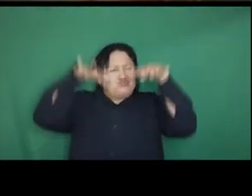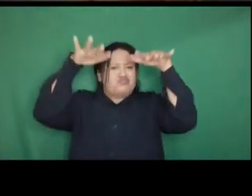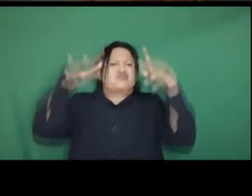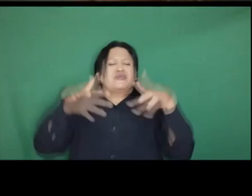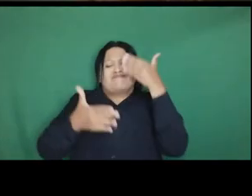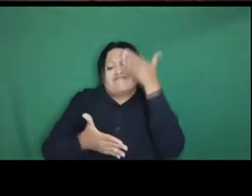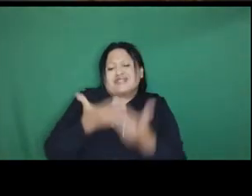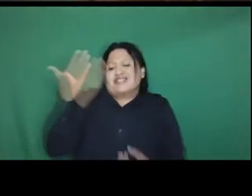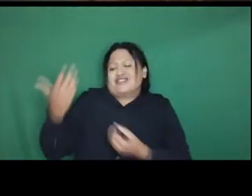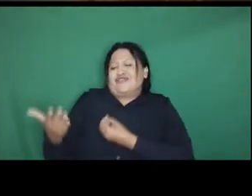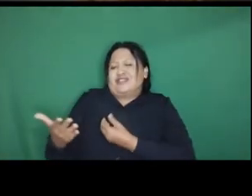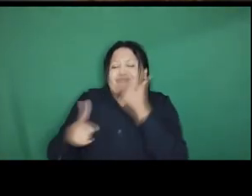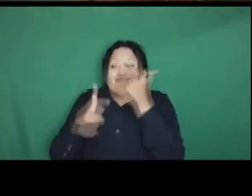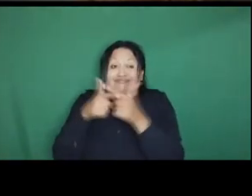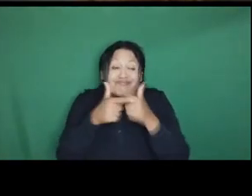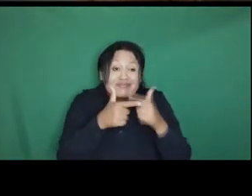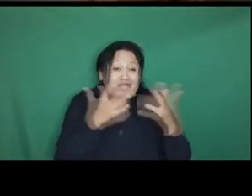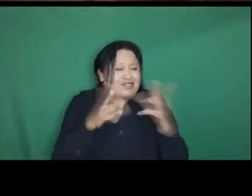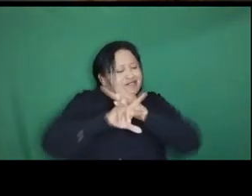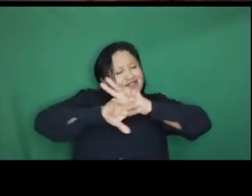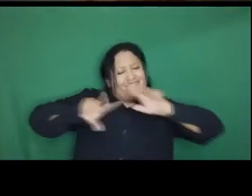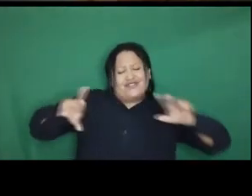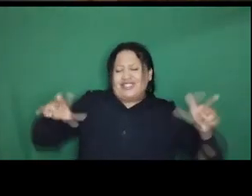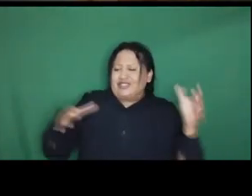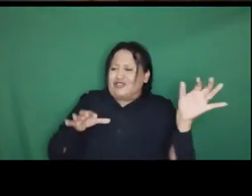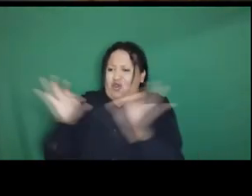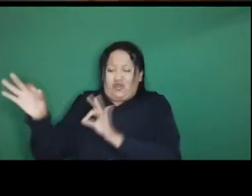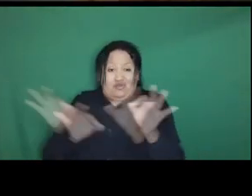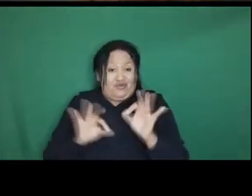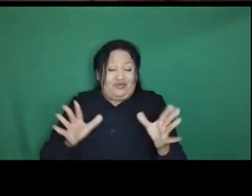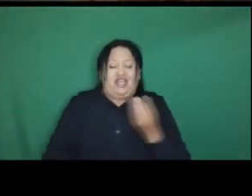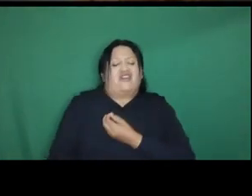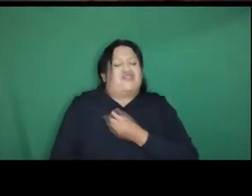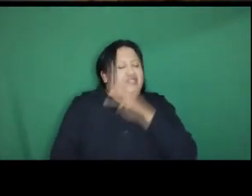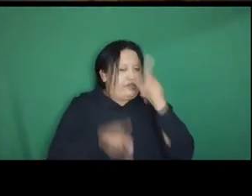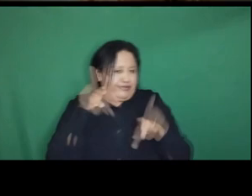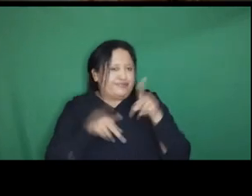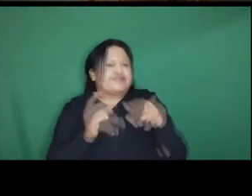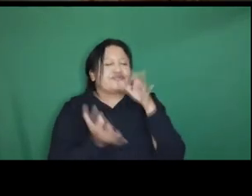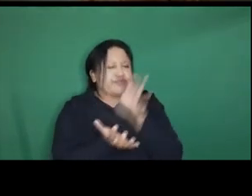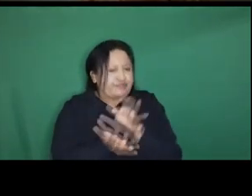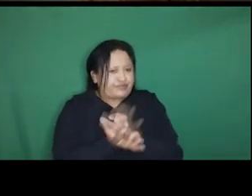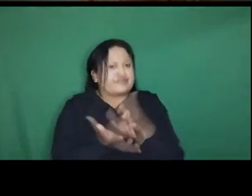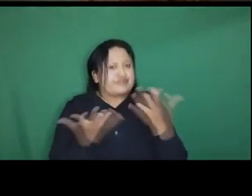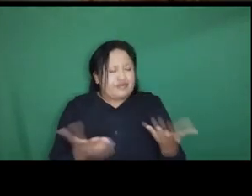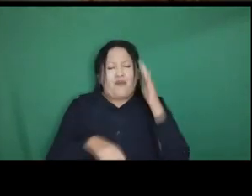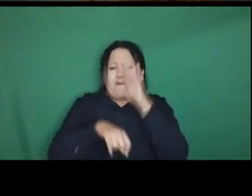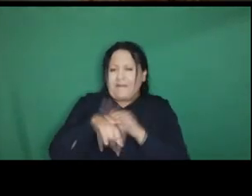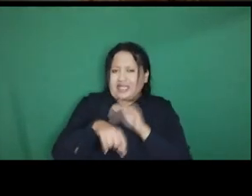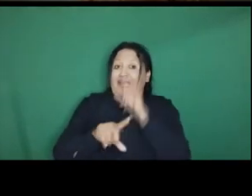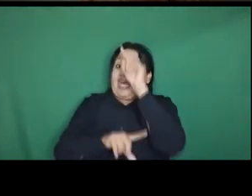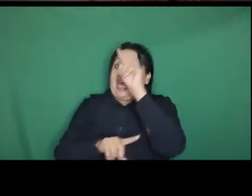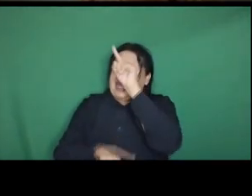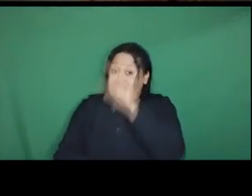vidas consequências de diversas ordens né para a vida da população Pernambucana Então pede pra gente